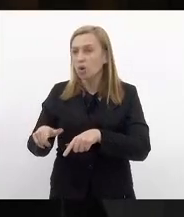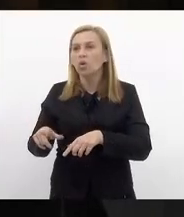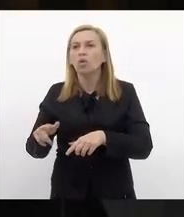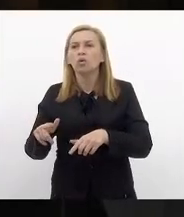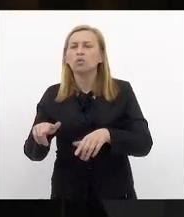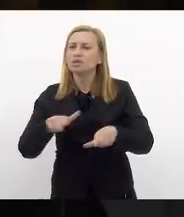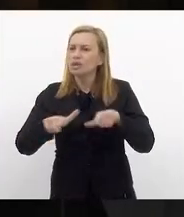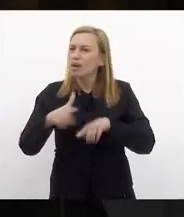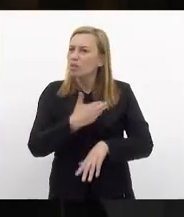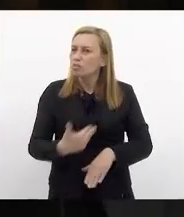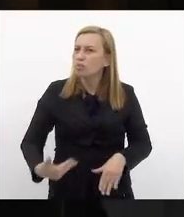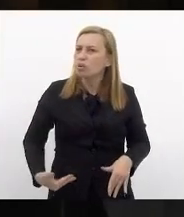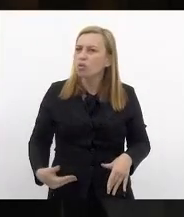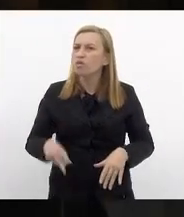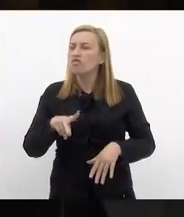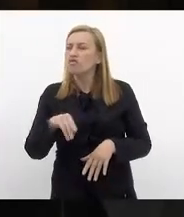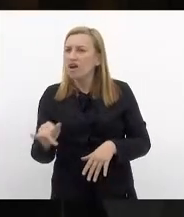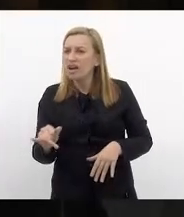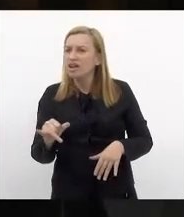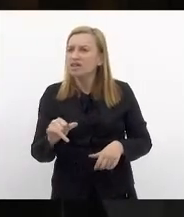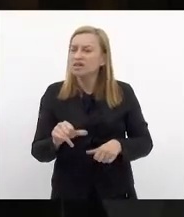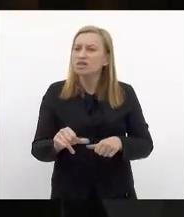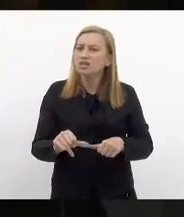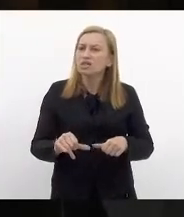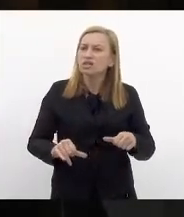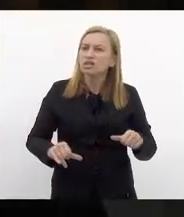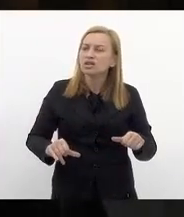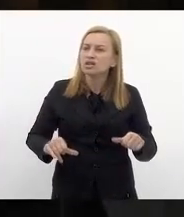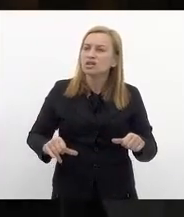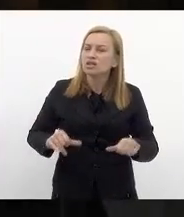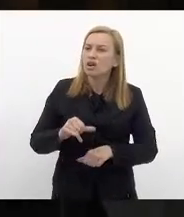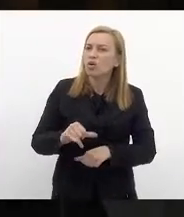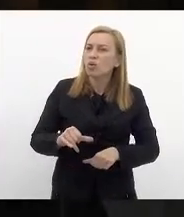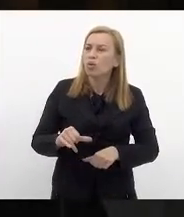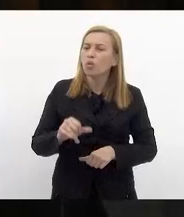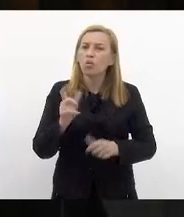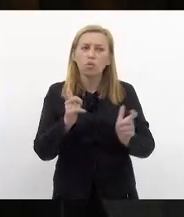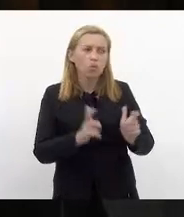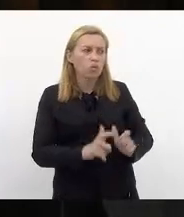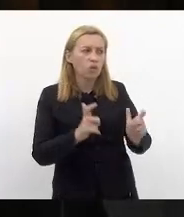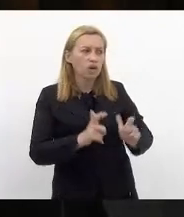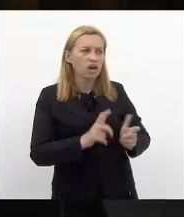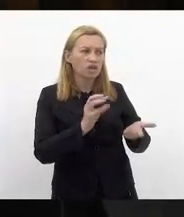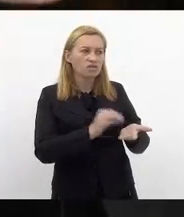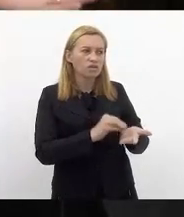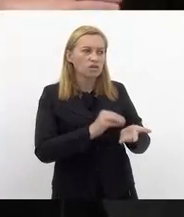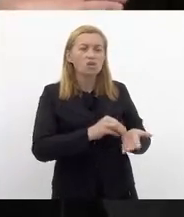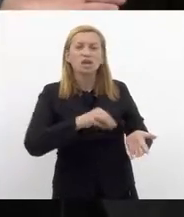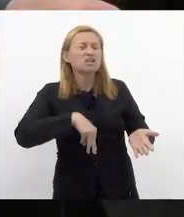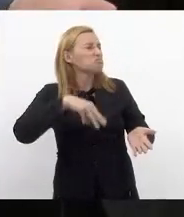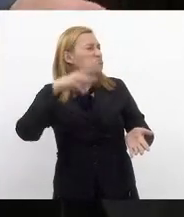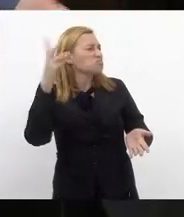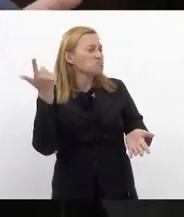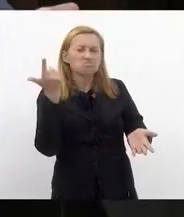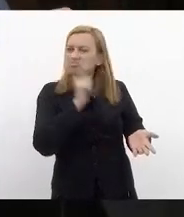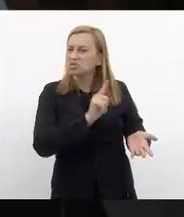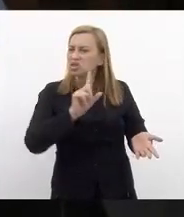serviço público vai virar o lugar que sobrou para quem não conseguiu trabalhar em outro